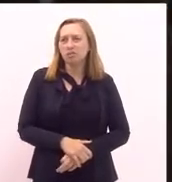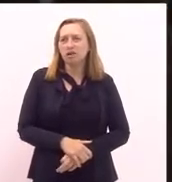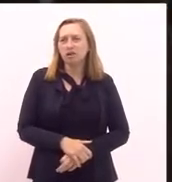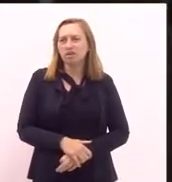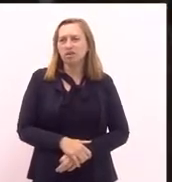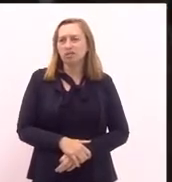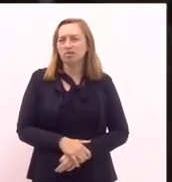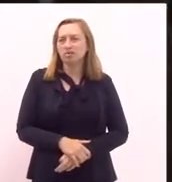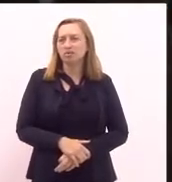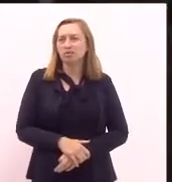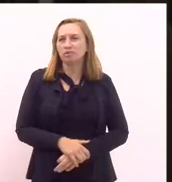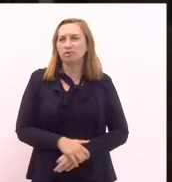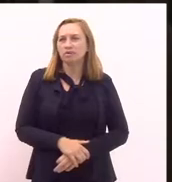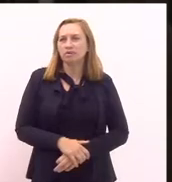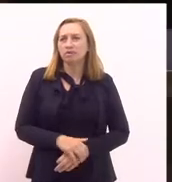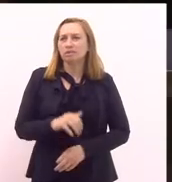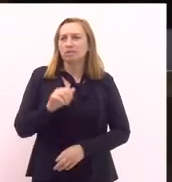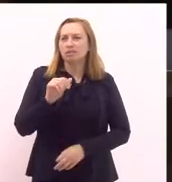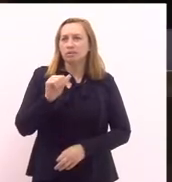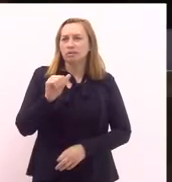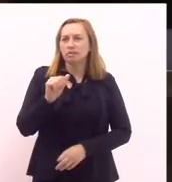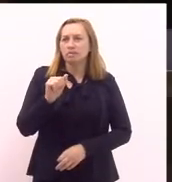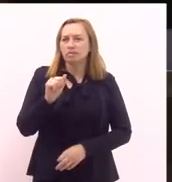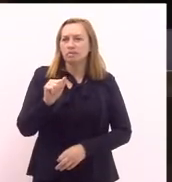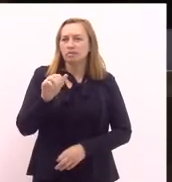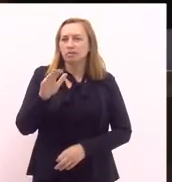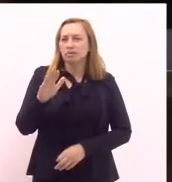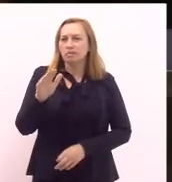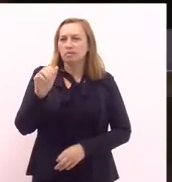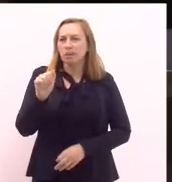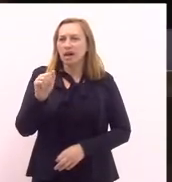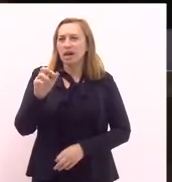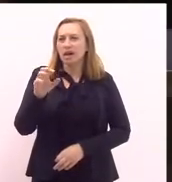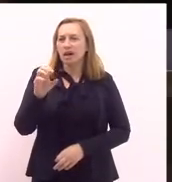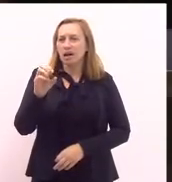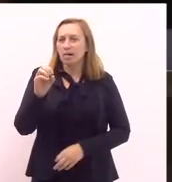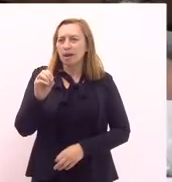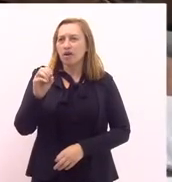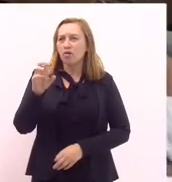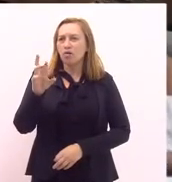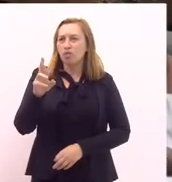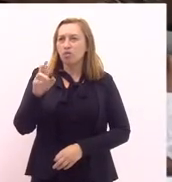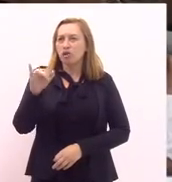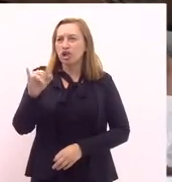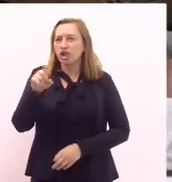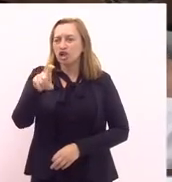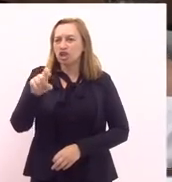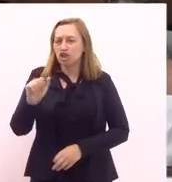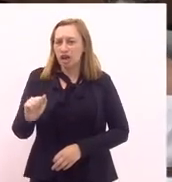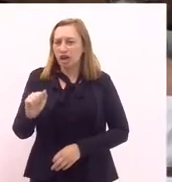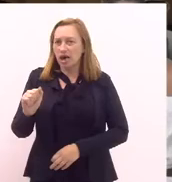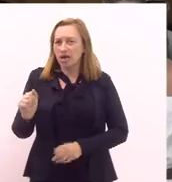e o Babalorixá da Hilton Moreira de algum também para estar conosco aqui a mesa